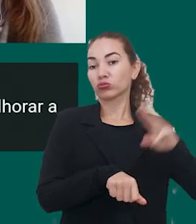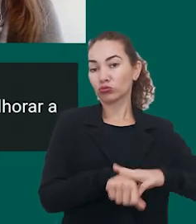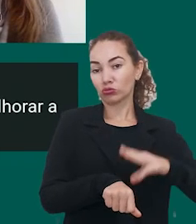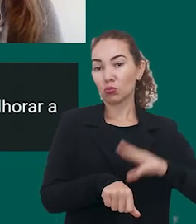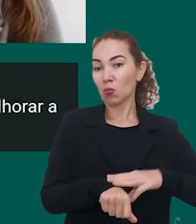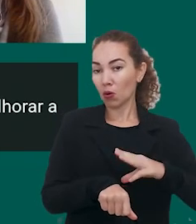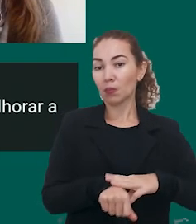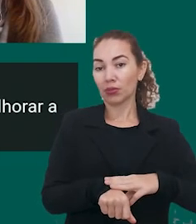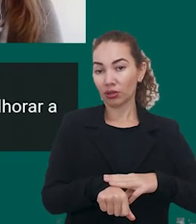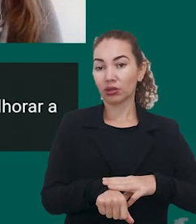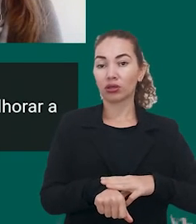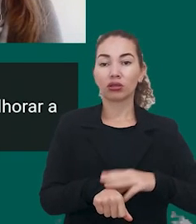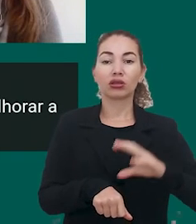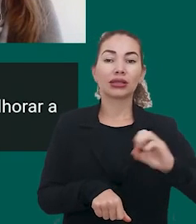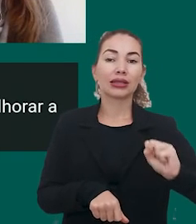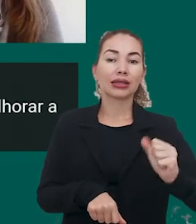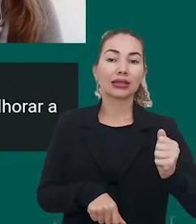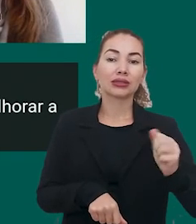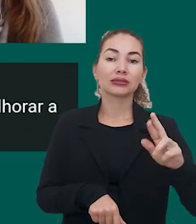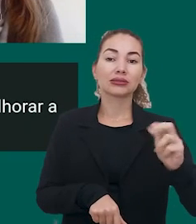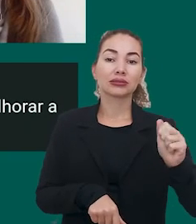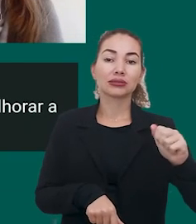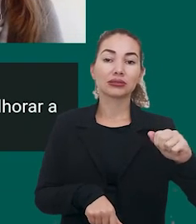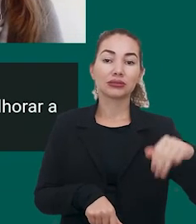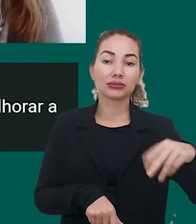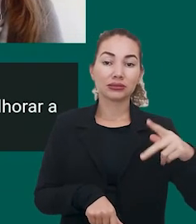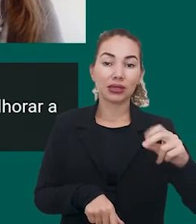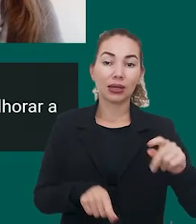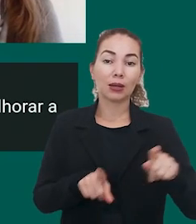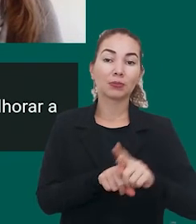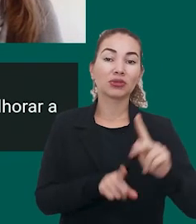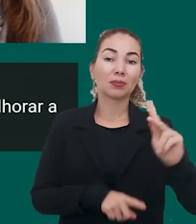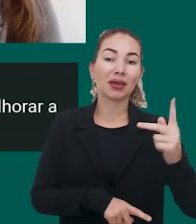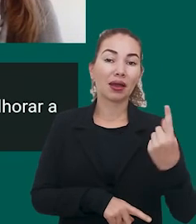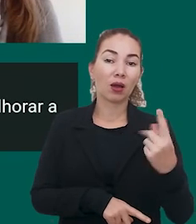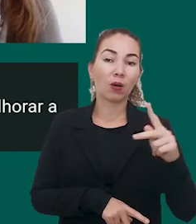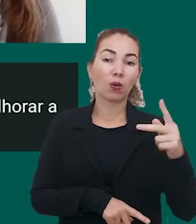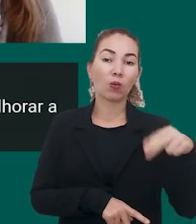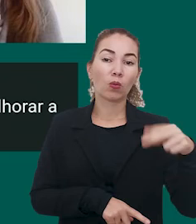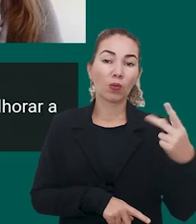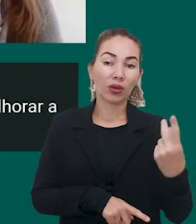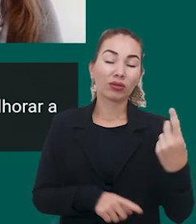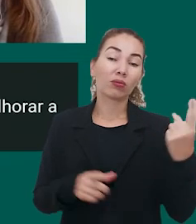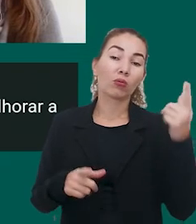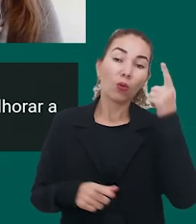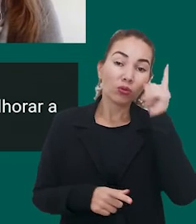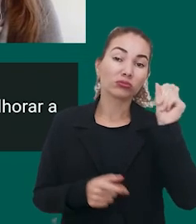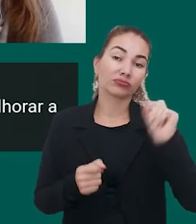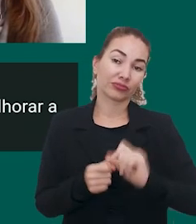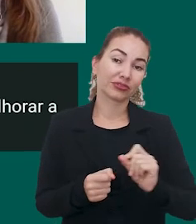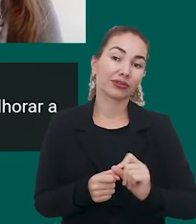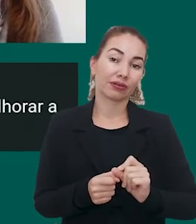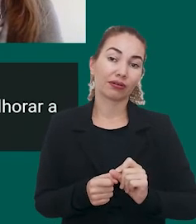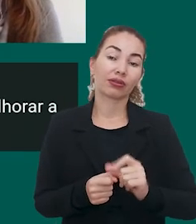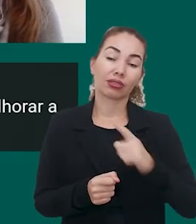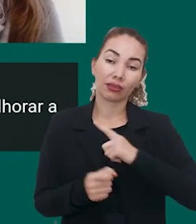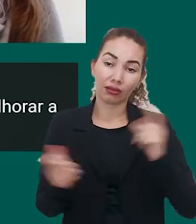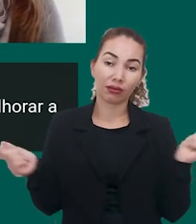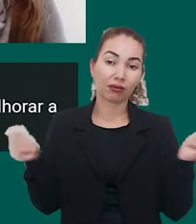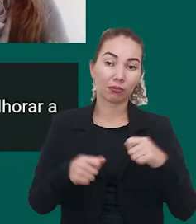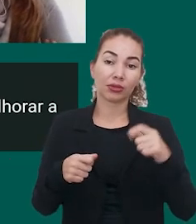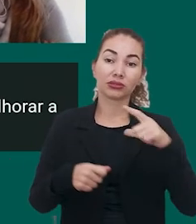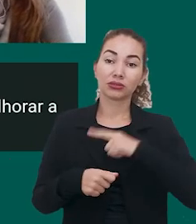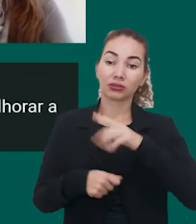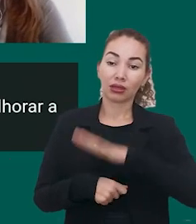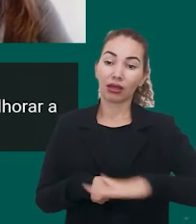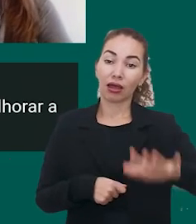vacinação, por exemplo, para sarampo, para influenza, que a gente viveu. Então, a gente é capaz de vacinar, a gente tem estrutura, a gente tem um parque